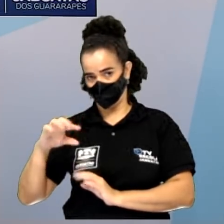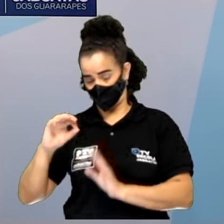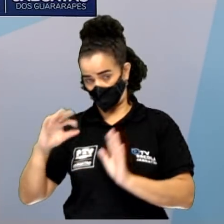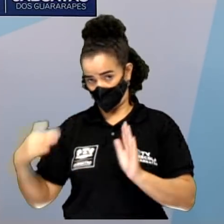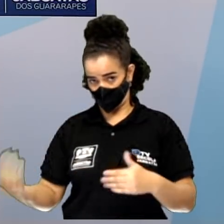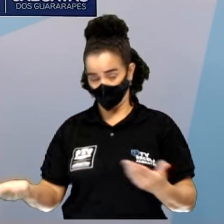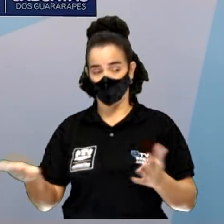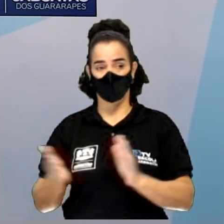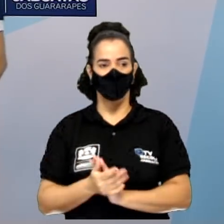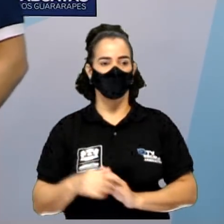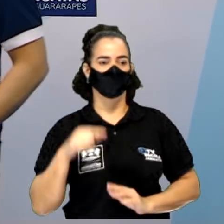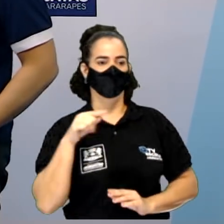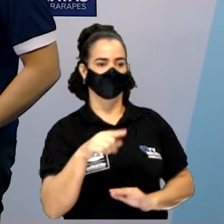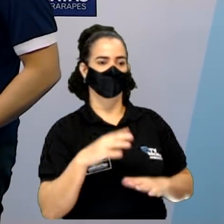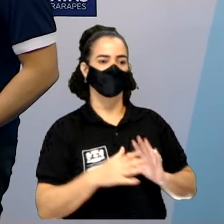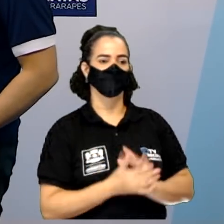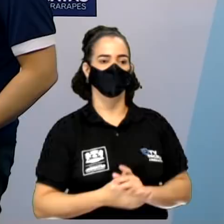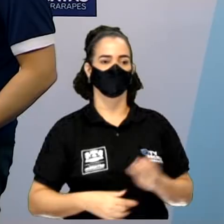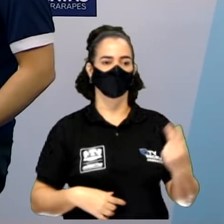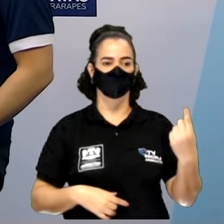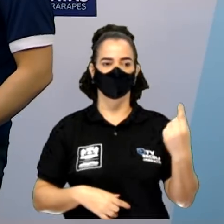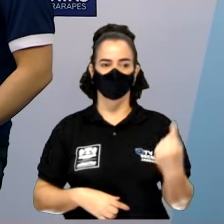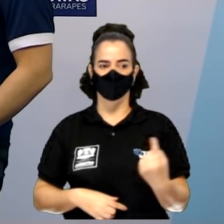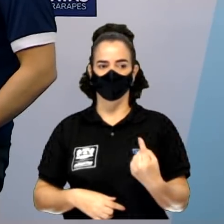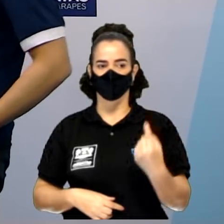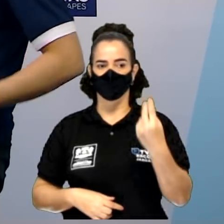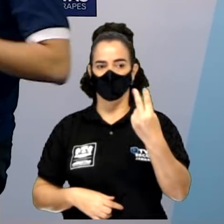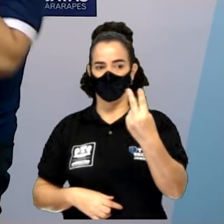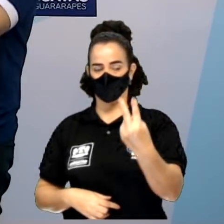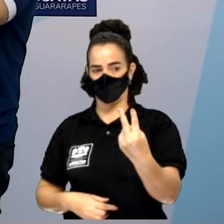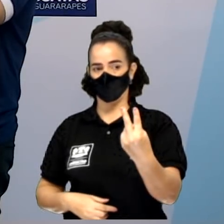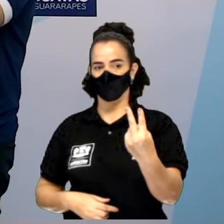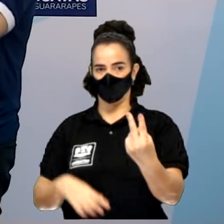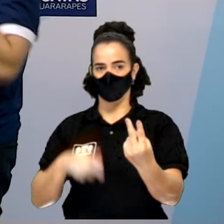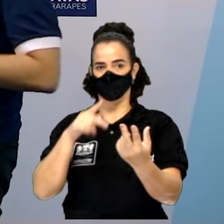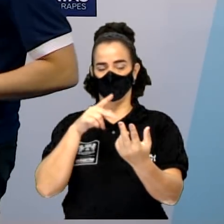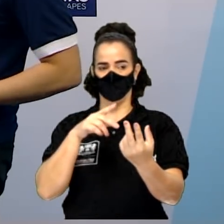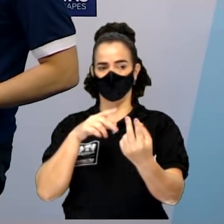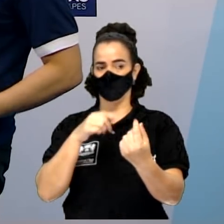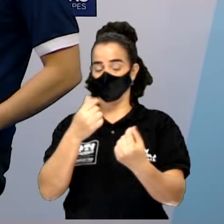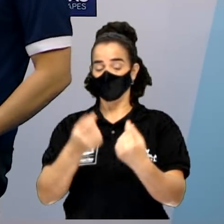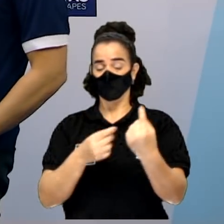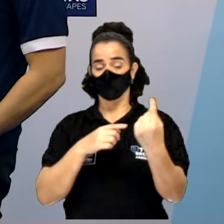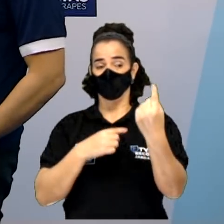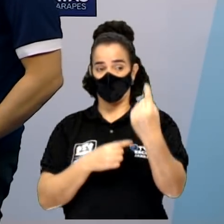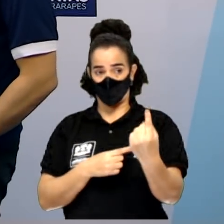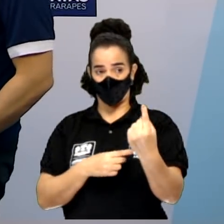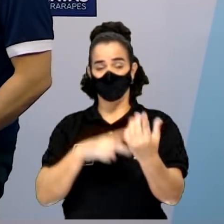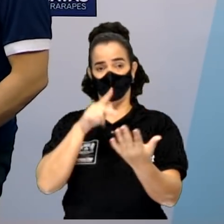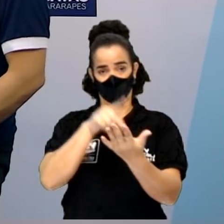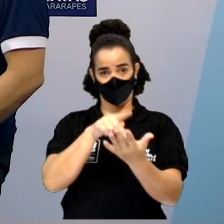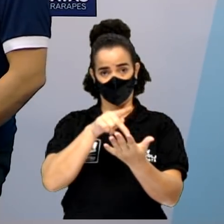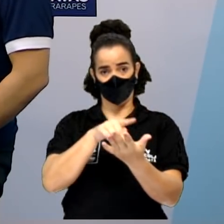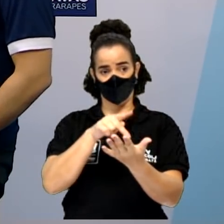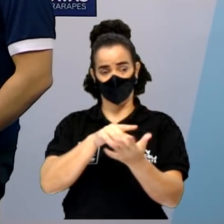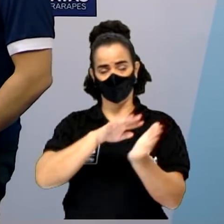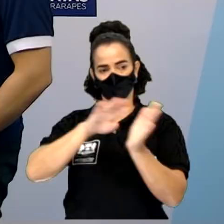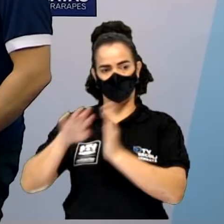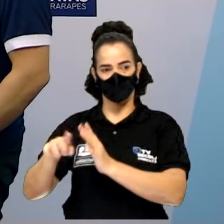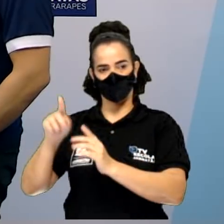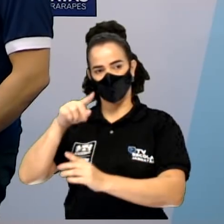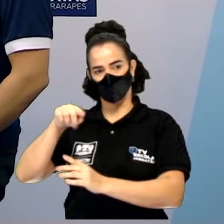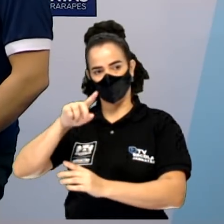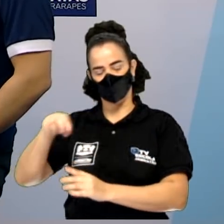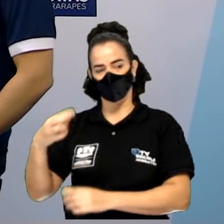já fica aí, ó, com esses itens. O item 2 é verdadeiro, né? Não, perdão, o item 1 é verdadeiro, então a gente já eliminando 3 aí, ó, dá pra